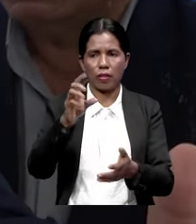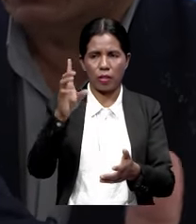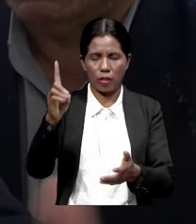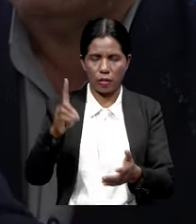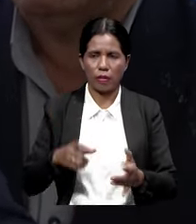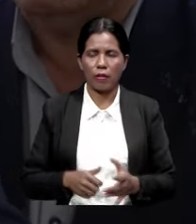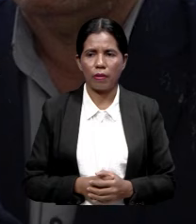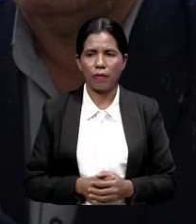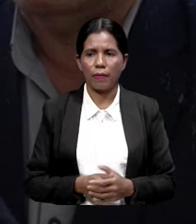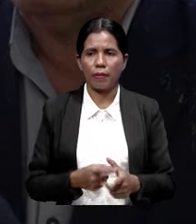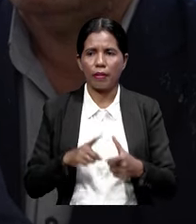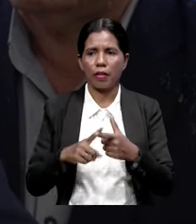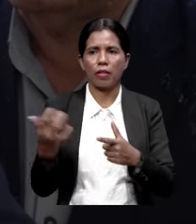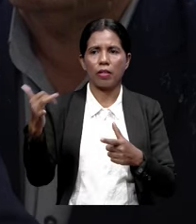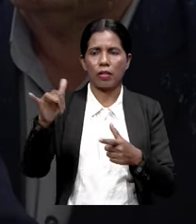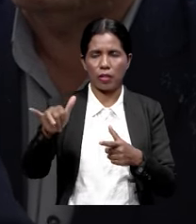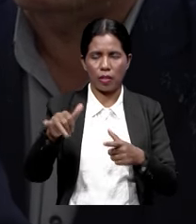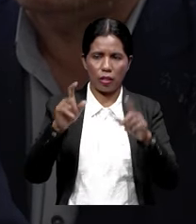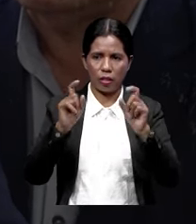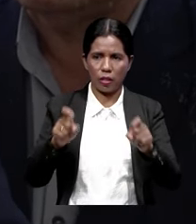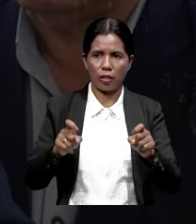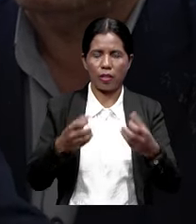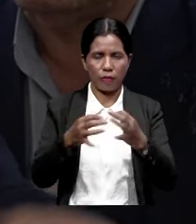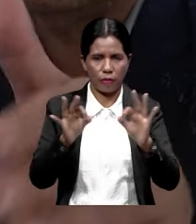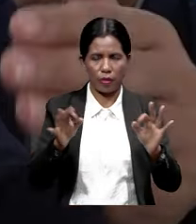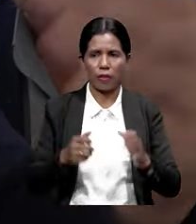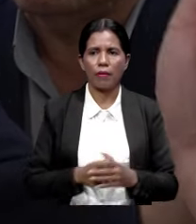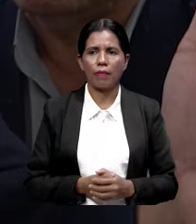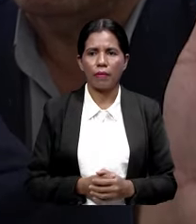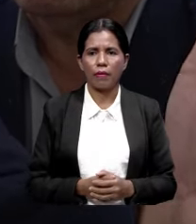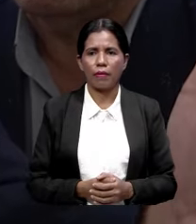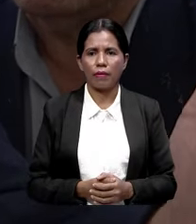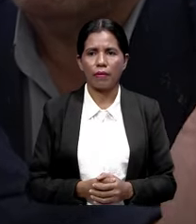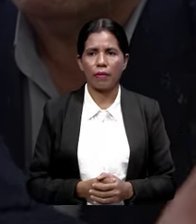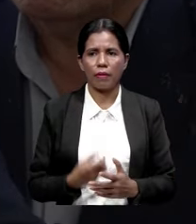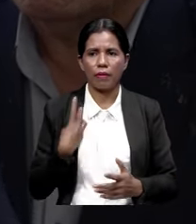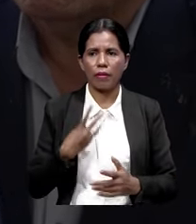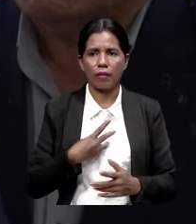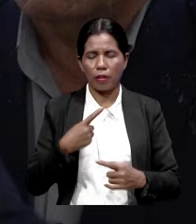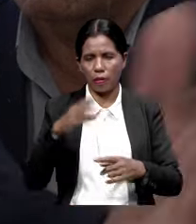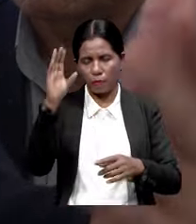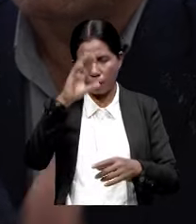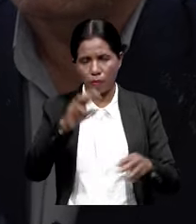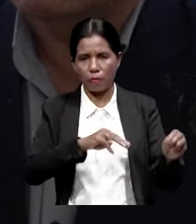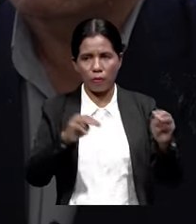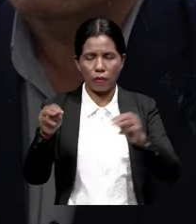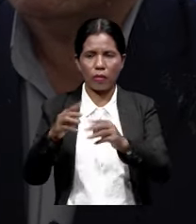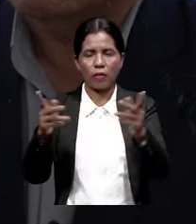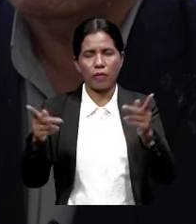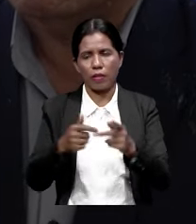ensino básico, se que significa que tem que rematar, né? Né, ita fila falva fatin selo para continuar o